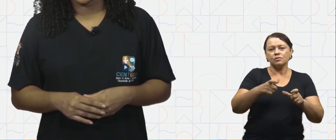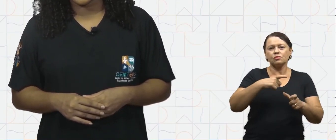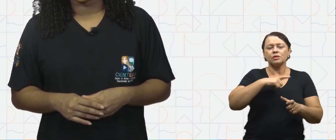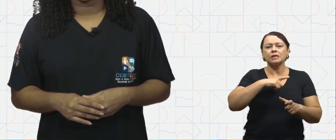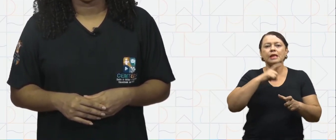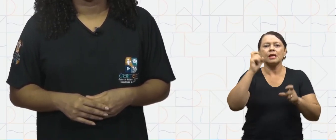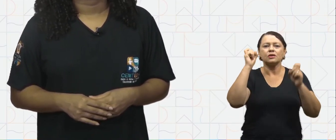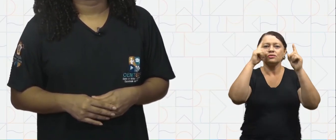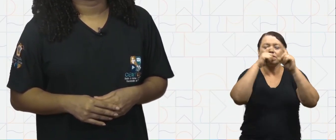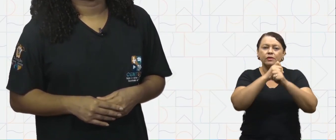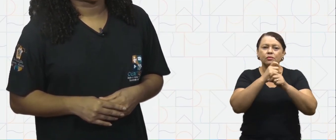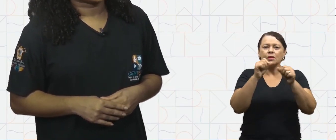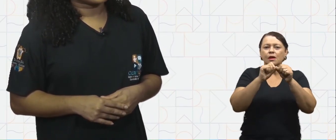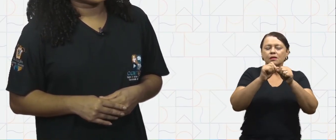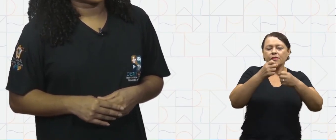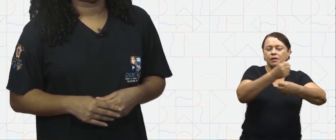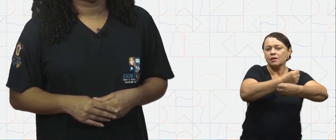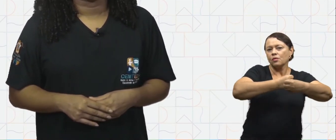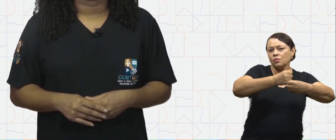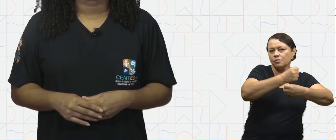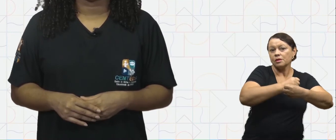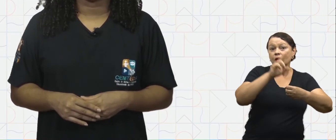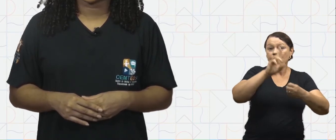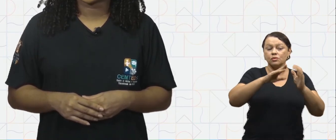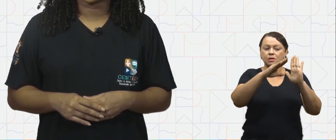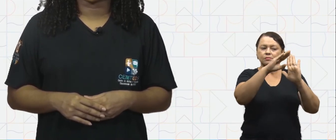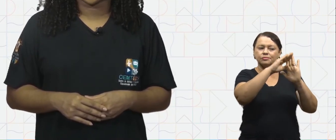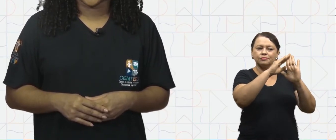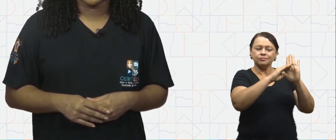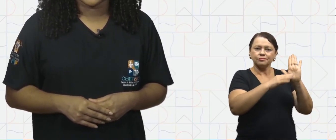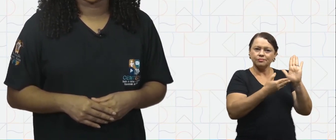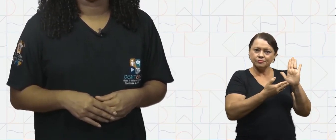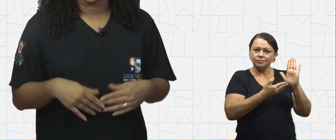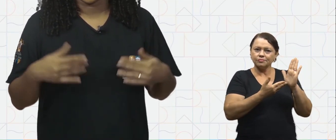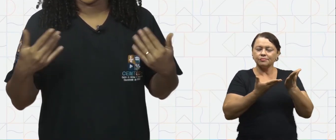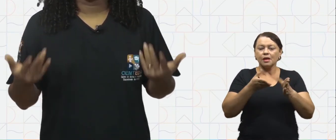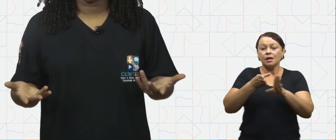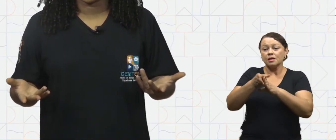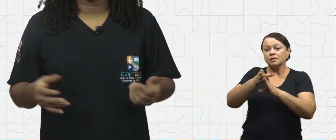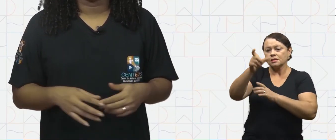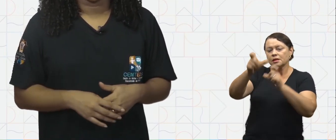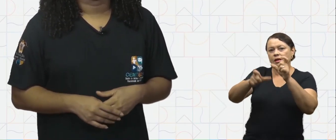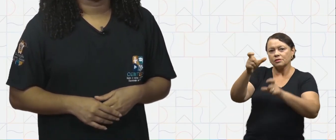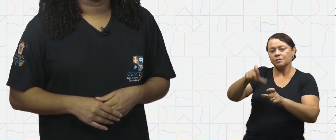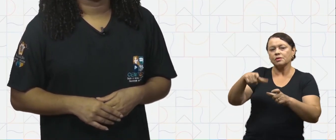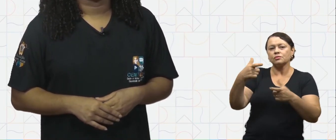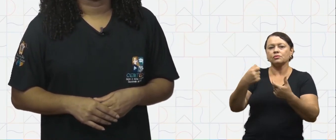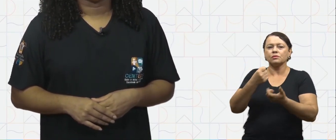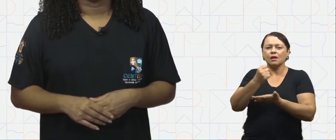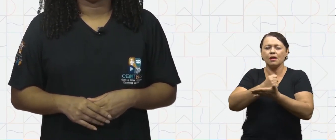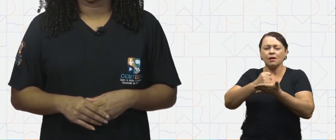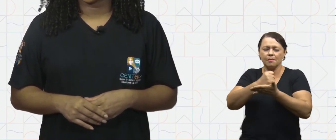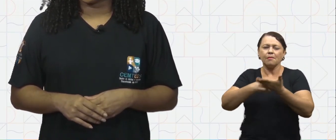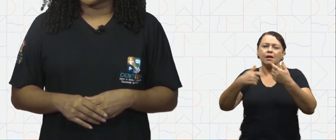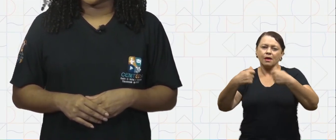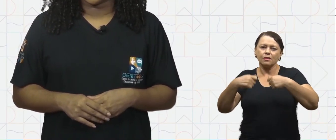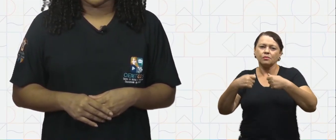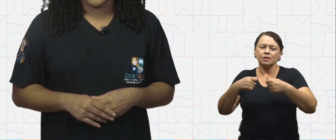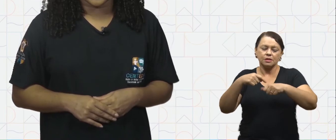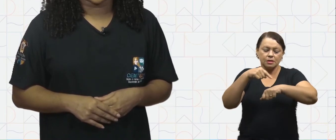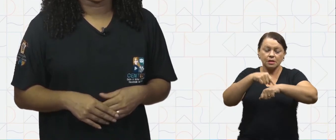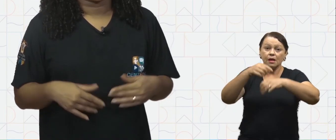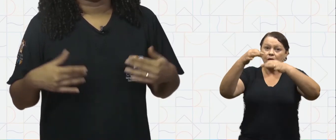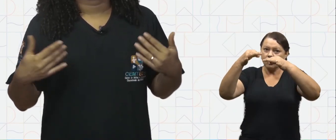a prepará-lo através de uma receita, ensinar as pessoas que tomam remédios a tomá-lo adequadamente por meio das bulas